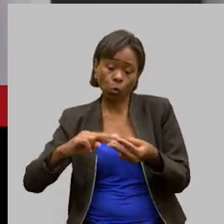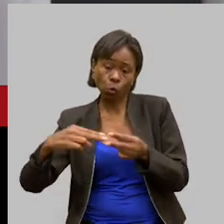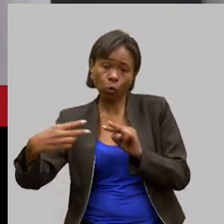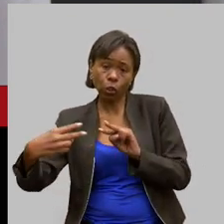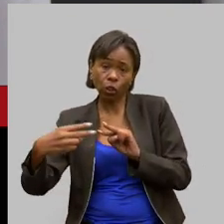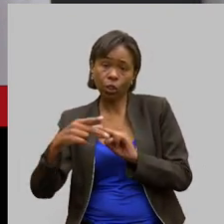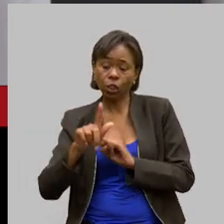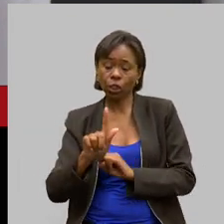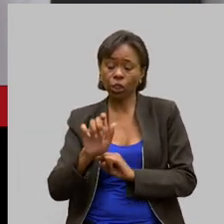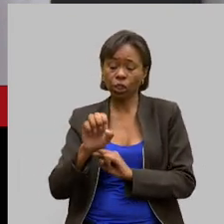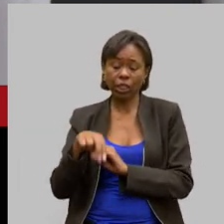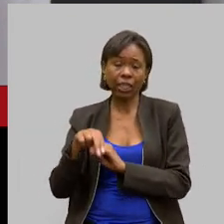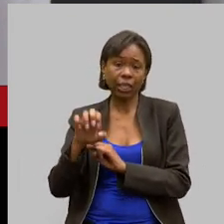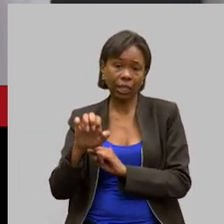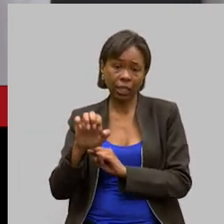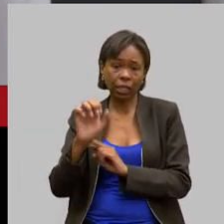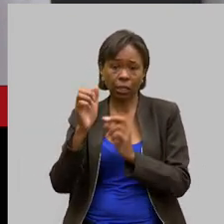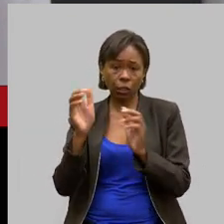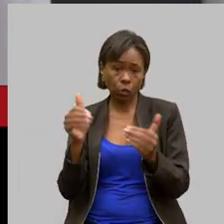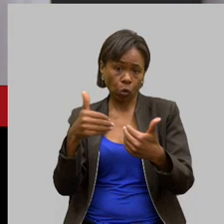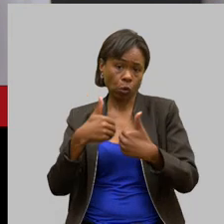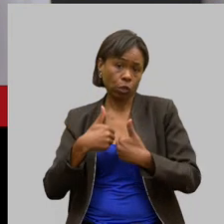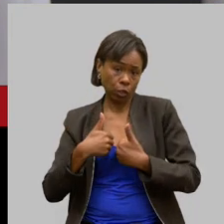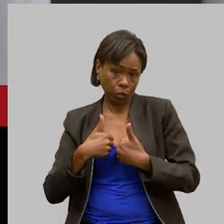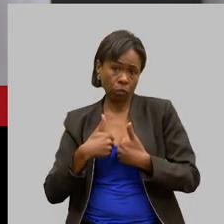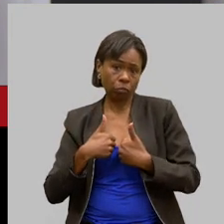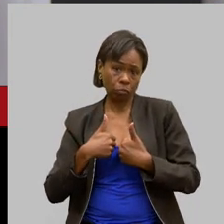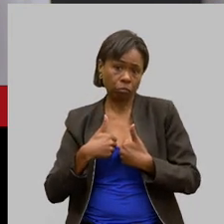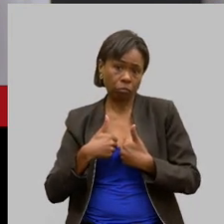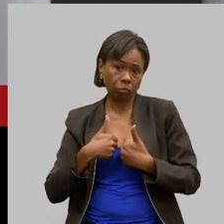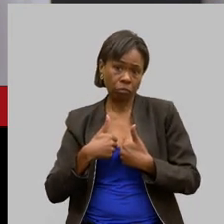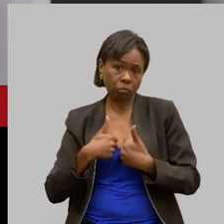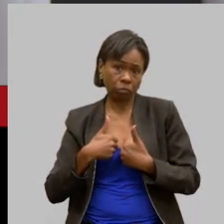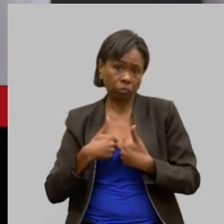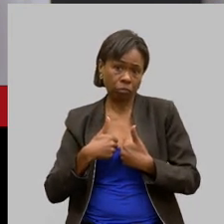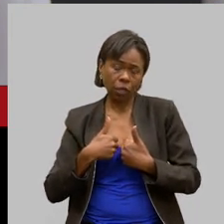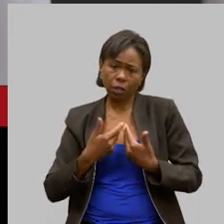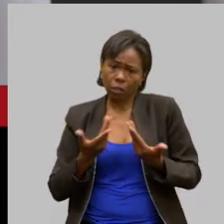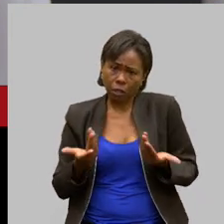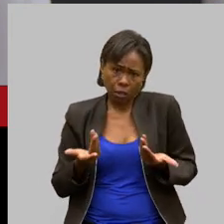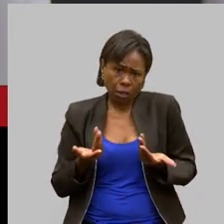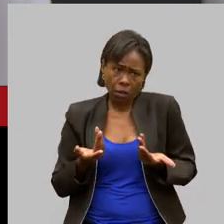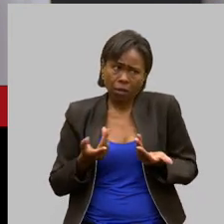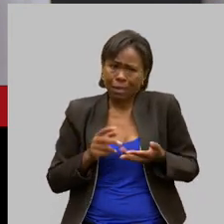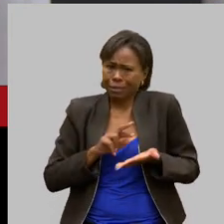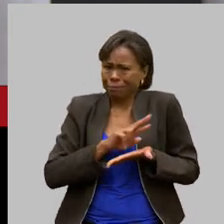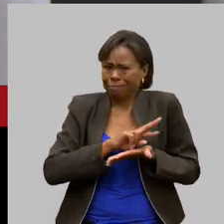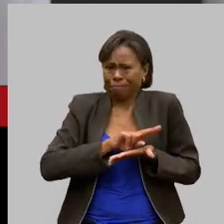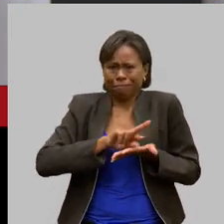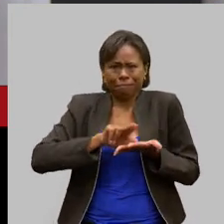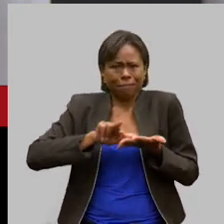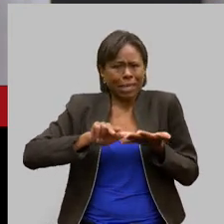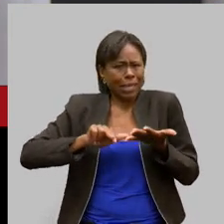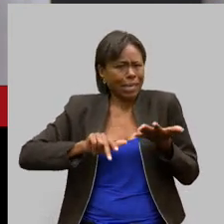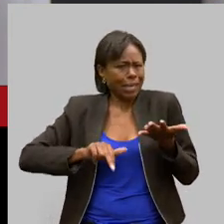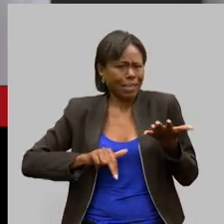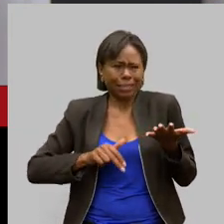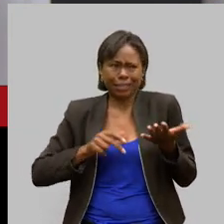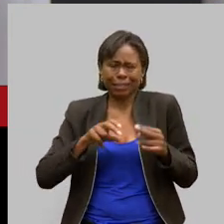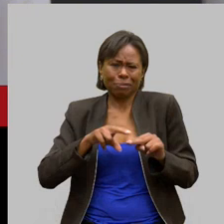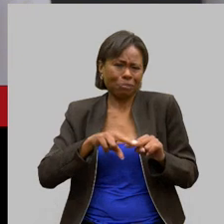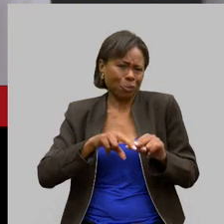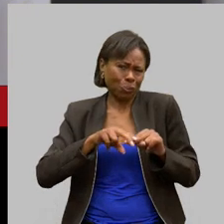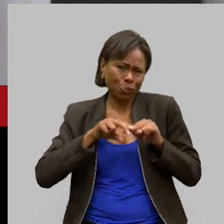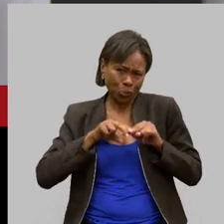e é um fator mul multifatorial né então também pode ter combinações de